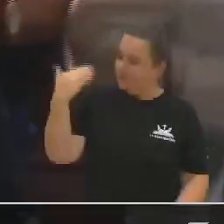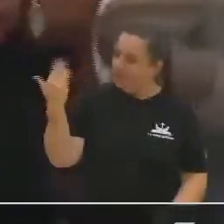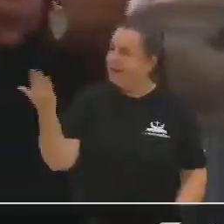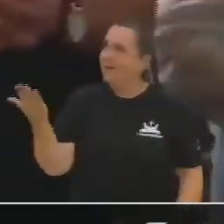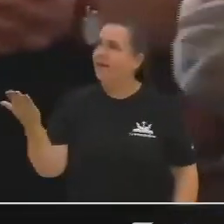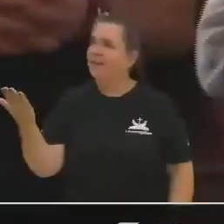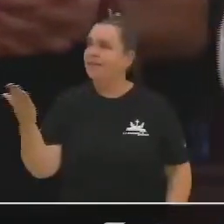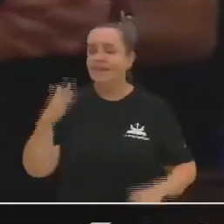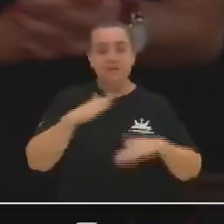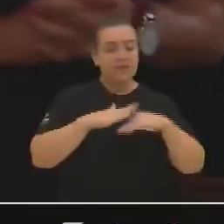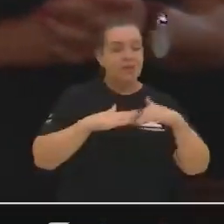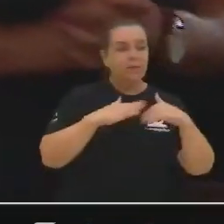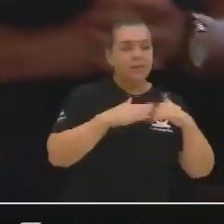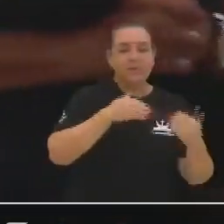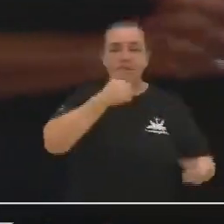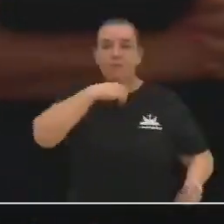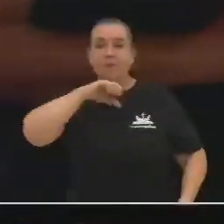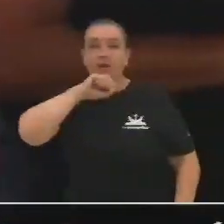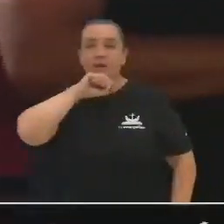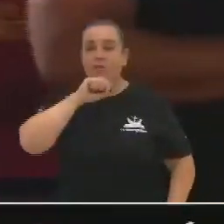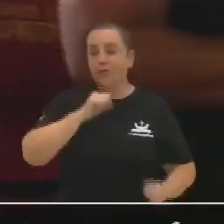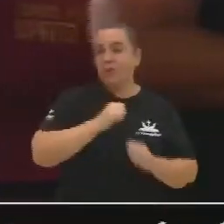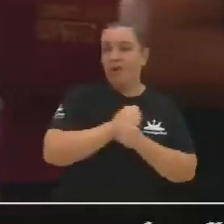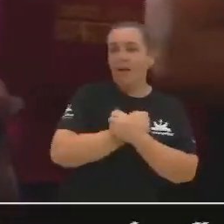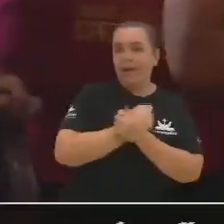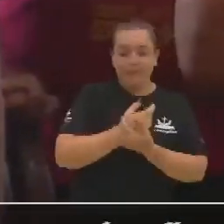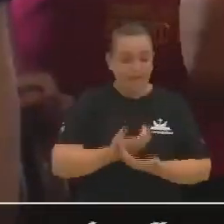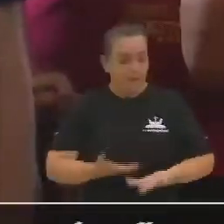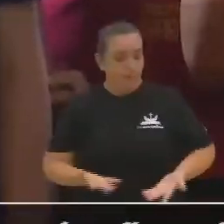teu olhar, doce Mãe de